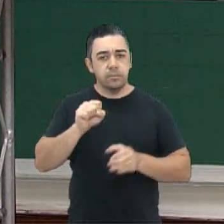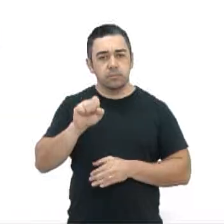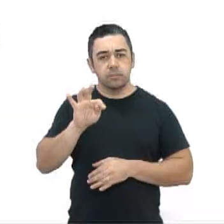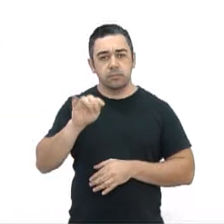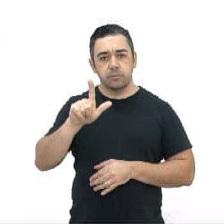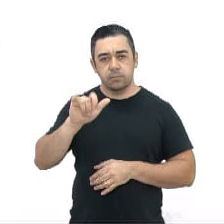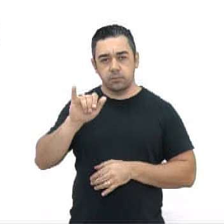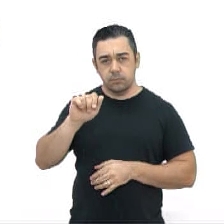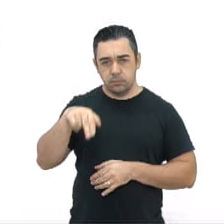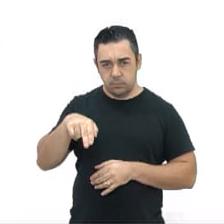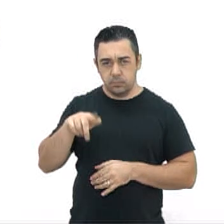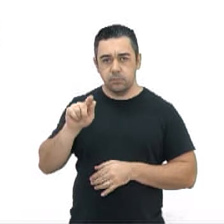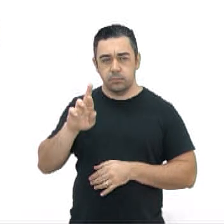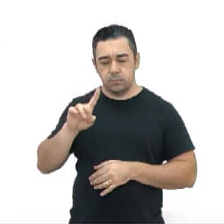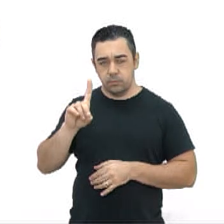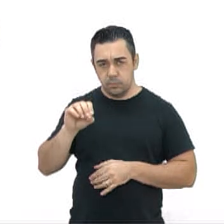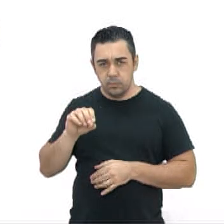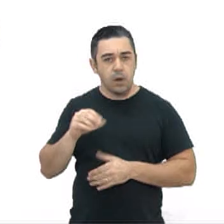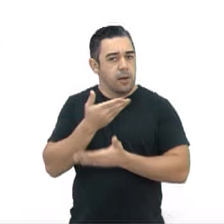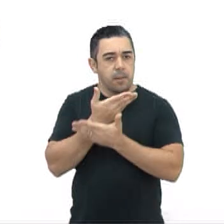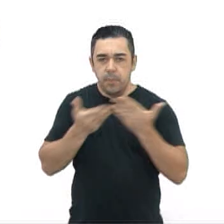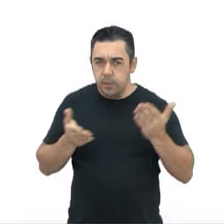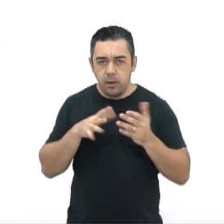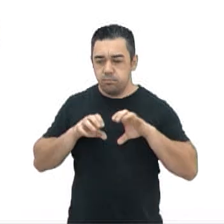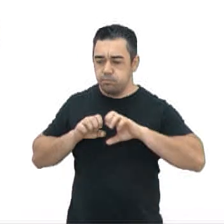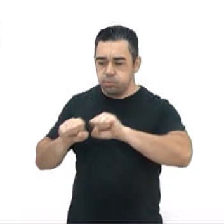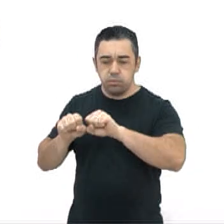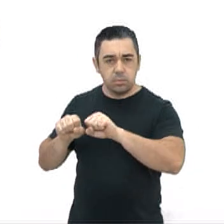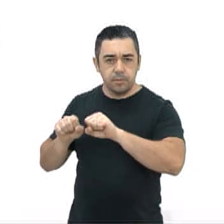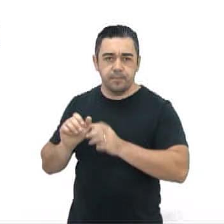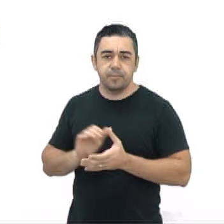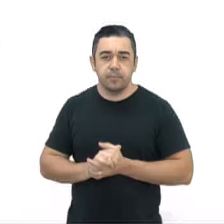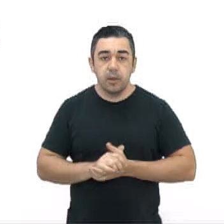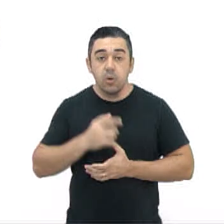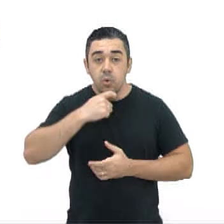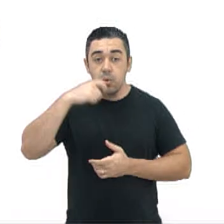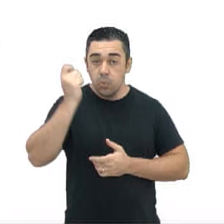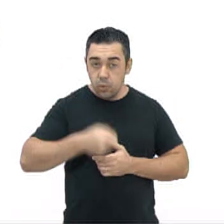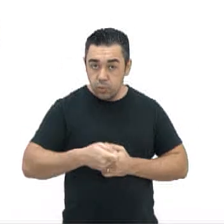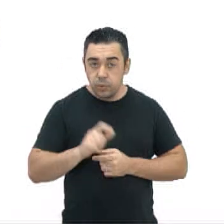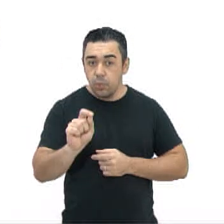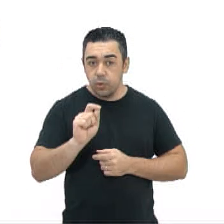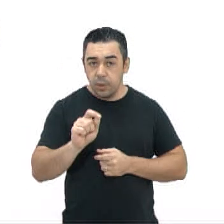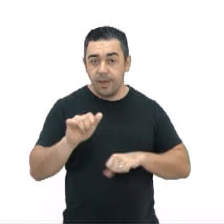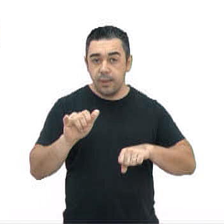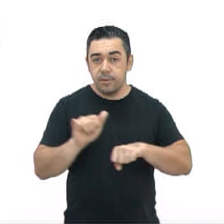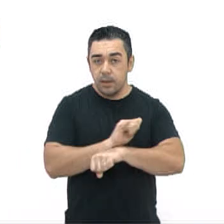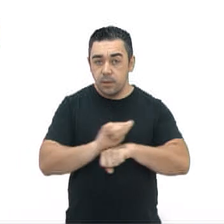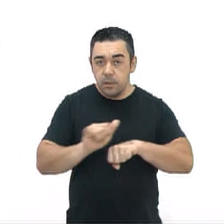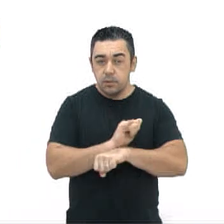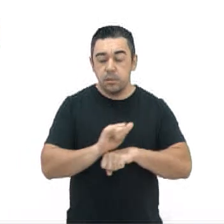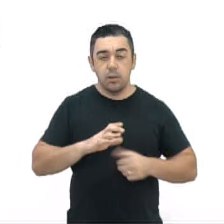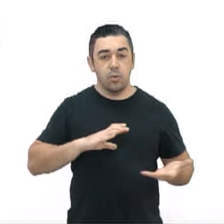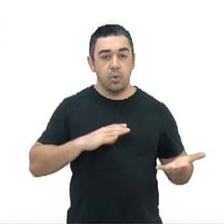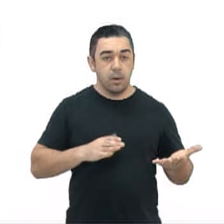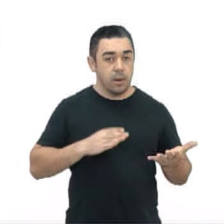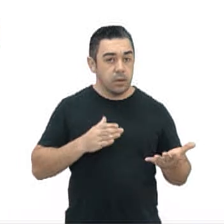Blitzkrieg não funcionou, tomaram na tarraqueta. Russos usaram uma técnica muito